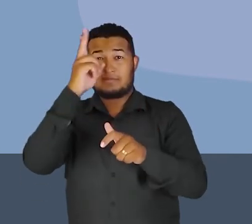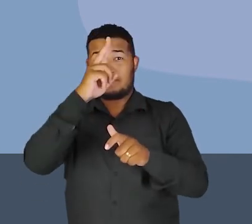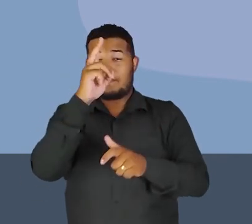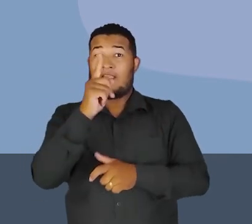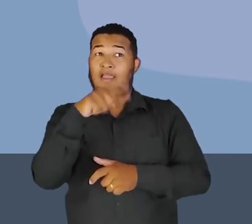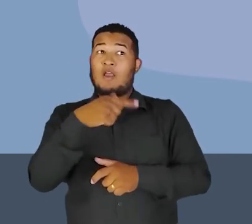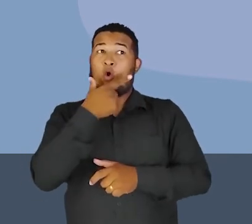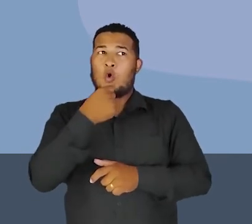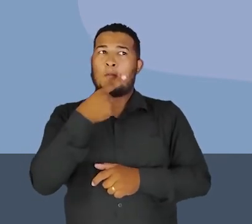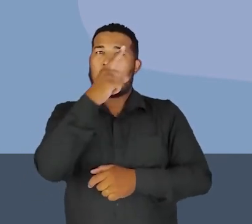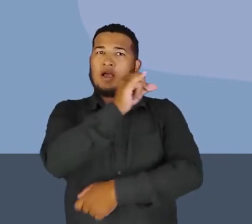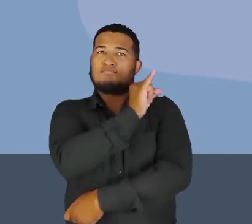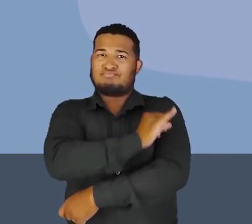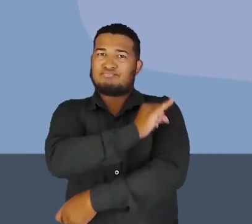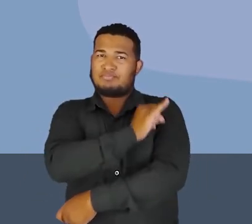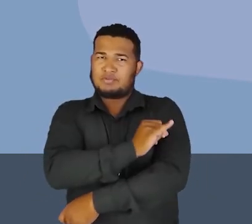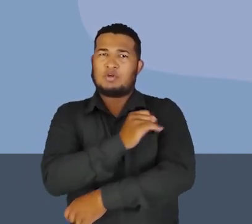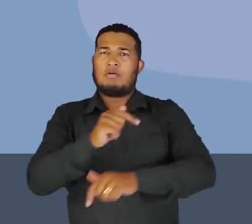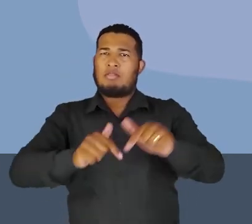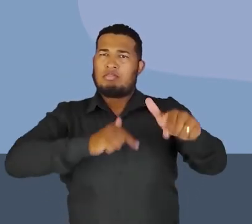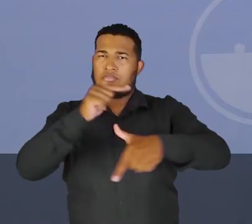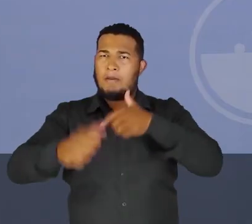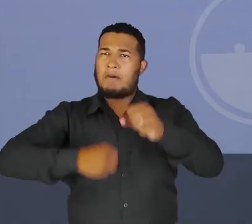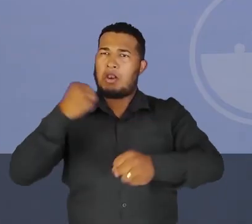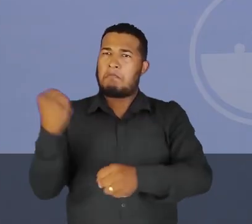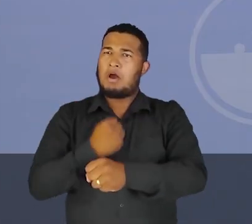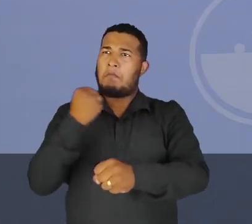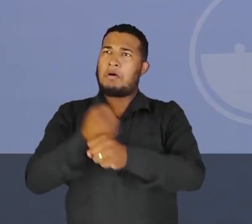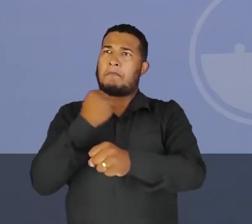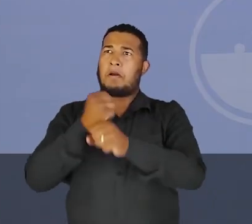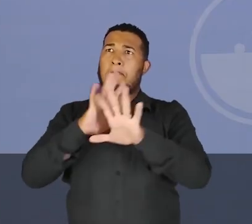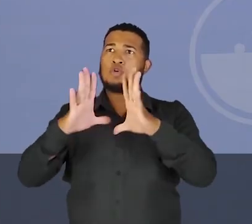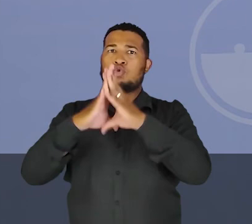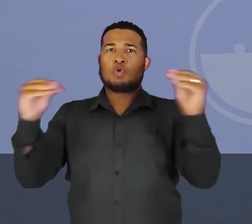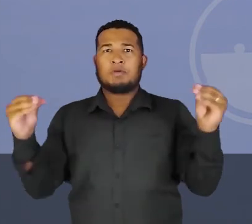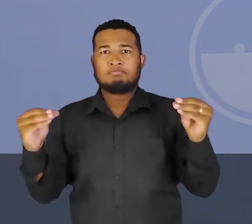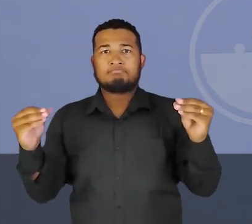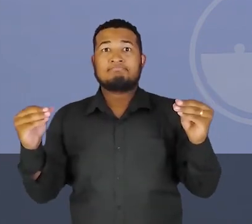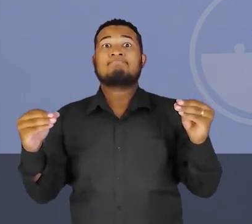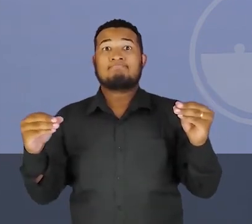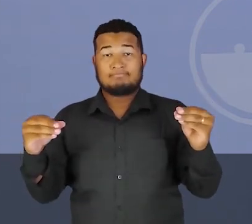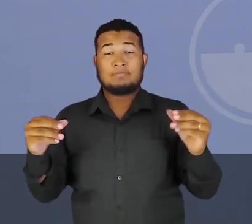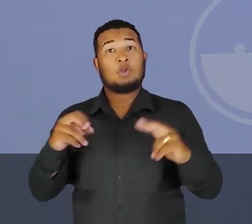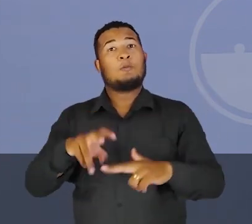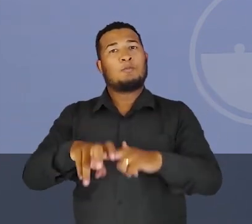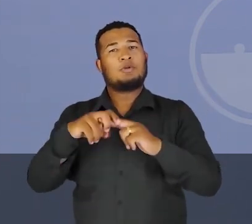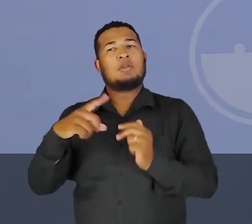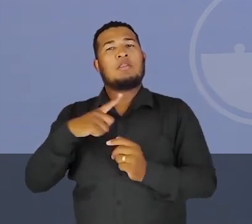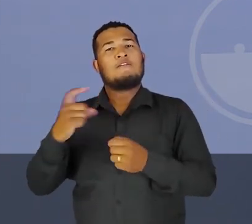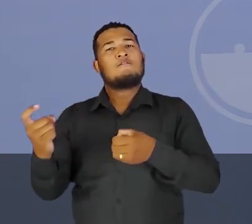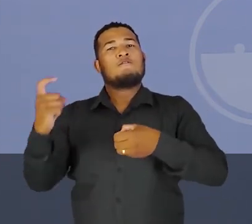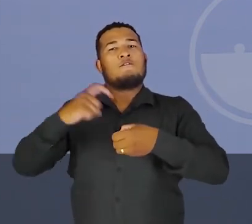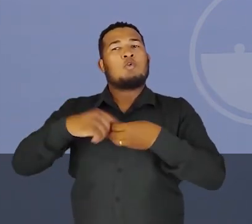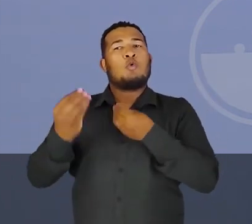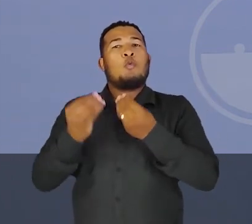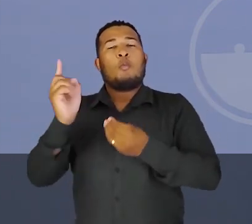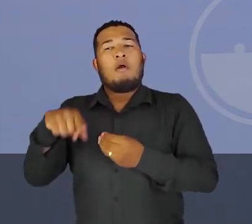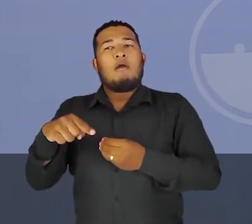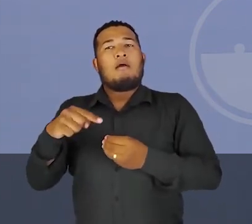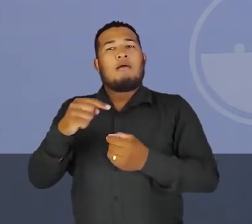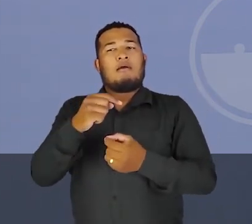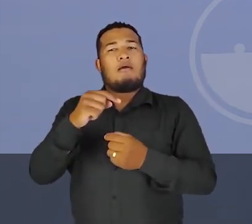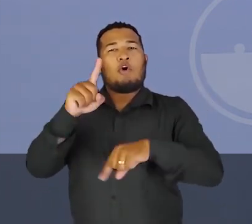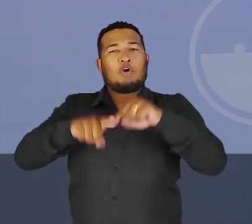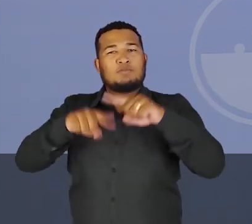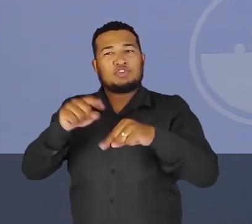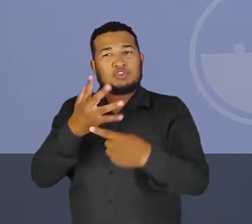Janeiro, inexplicavelmente uma pessoa trabalhadora, etc, etc. Então ele retoma esse processo, né, da arte, da circulação de um objeto